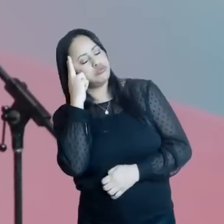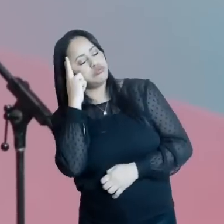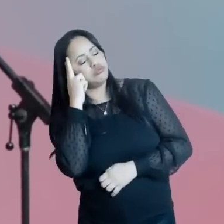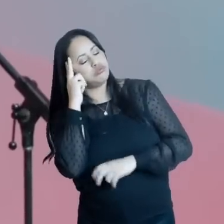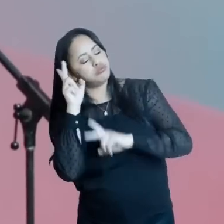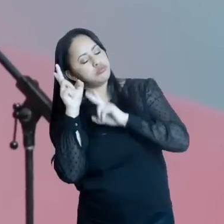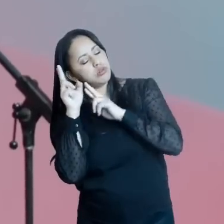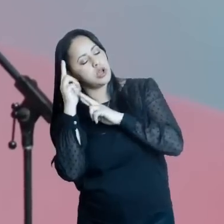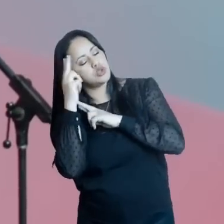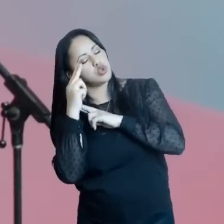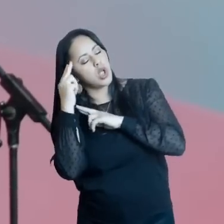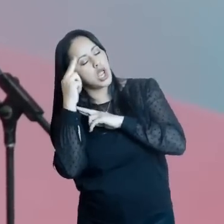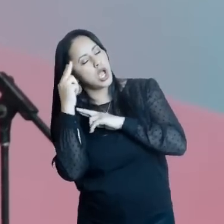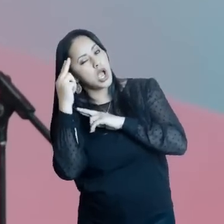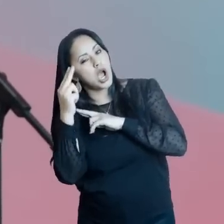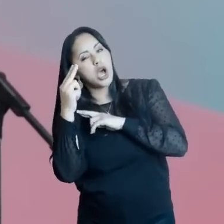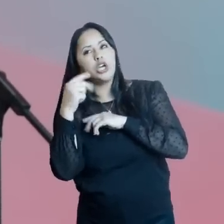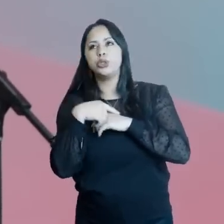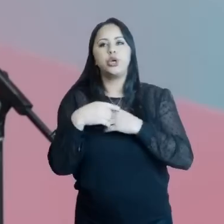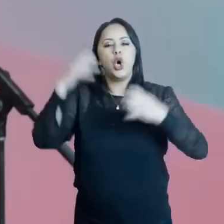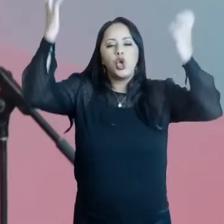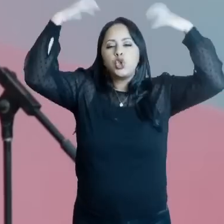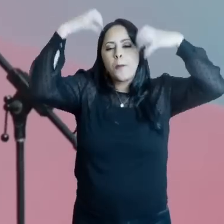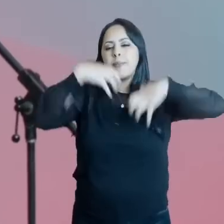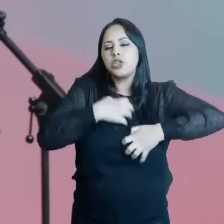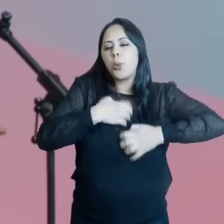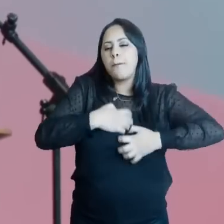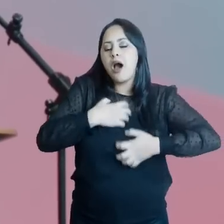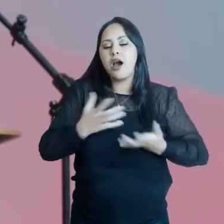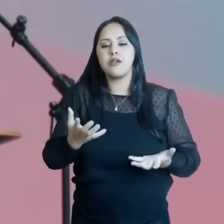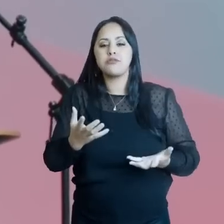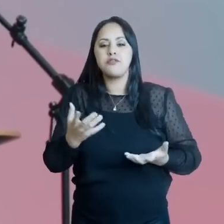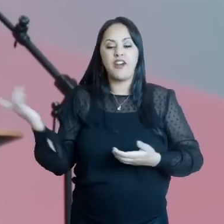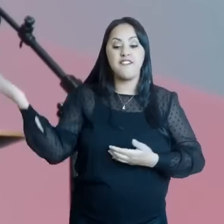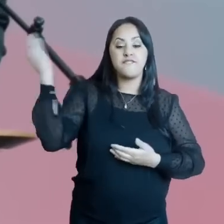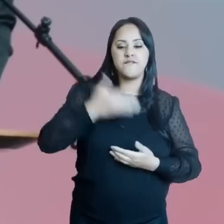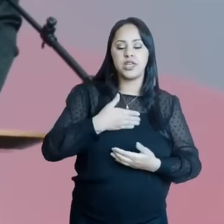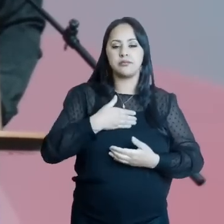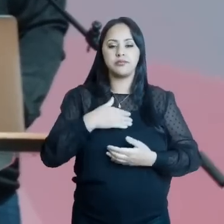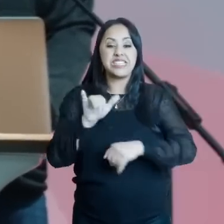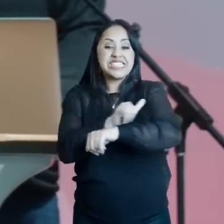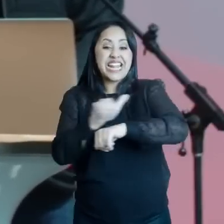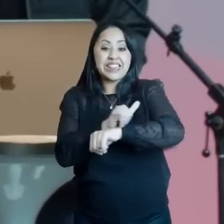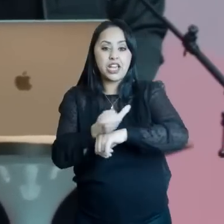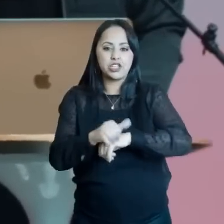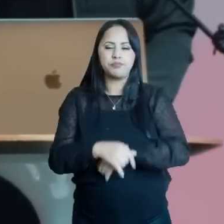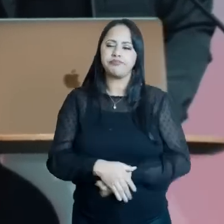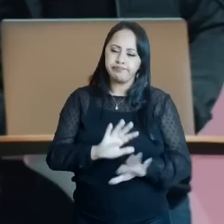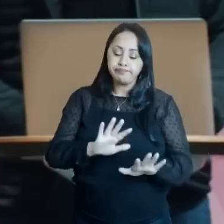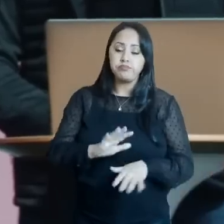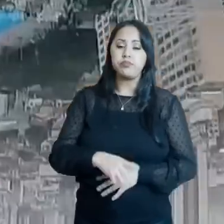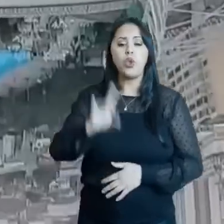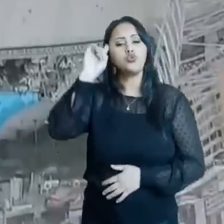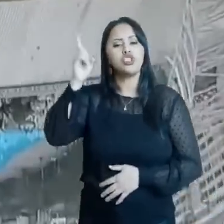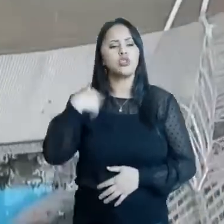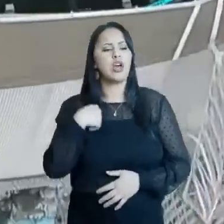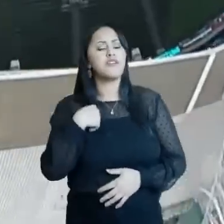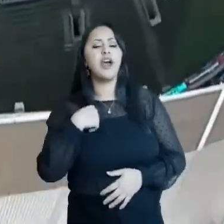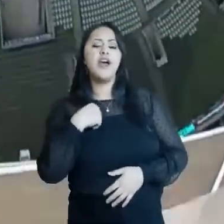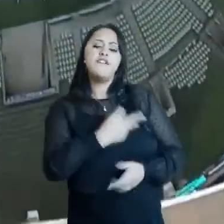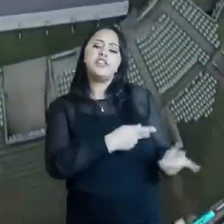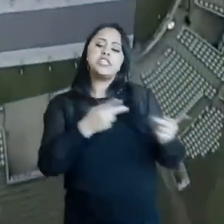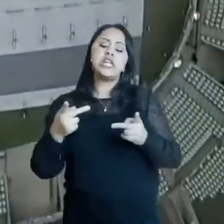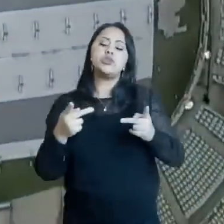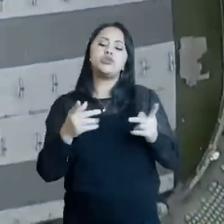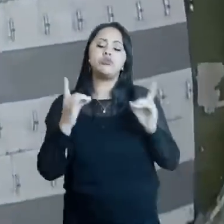quando você está tomando banho, vai vindo estratégias de como que vai fazer aquilo acontecer. E de tanto eu sonhar, um dia eu estava numa viagem em Goiânia, a trabalho, visitando um